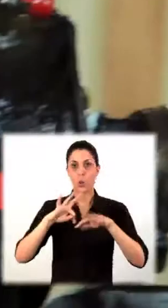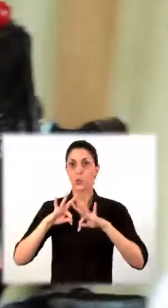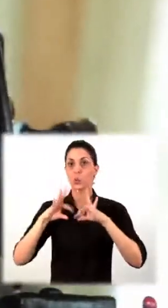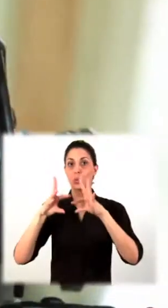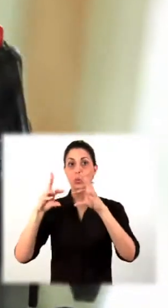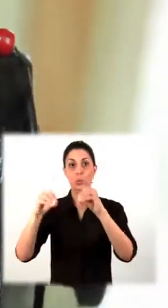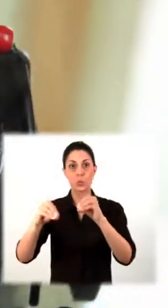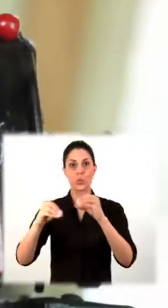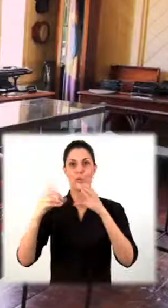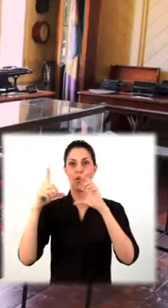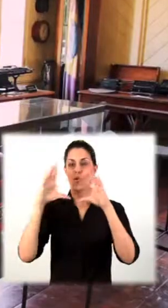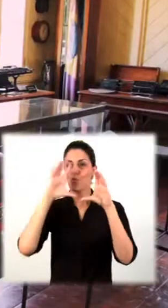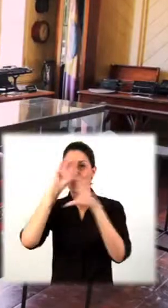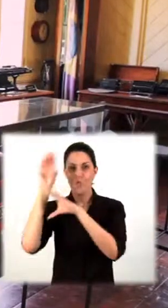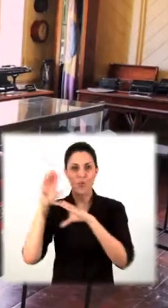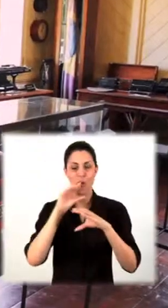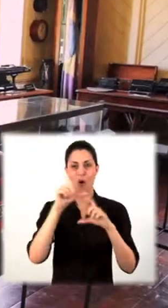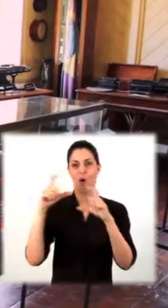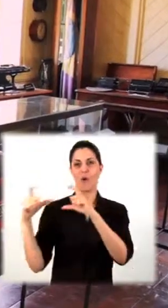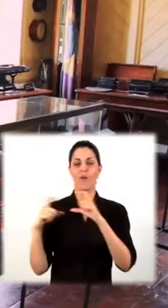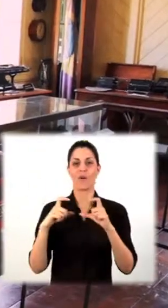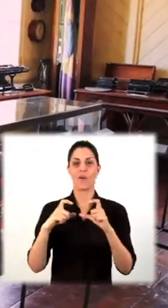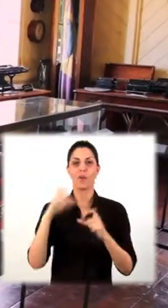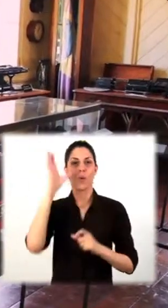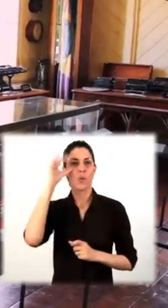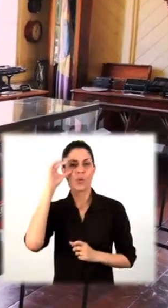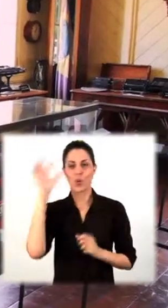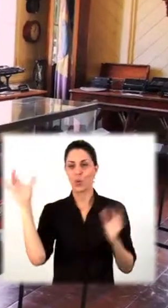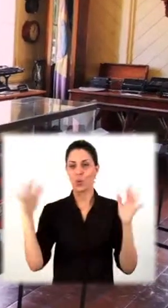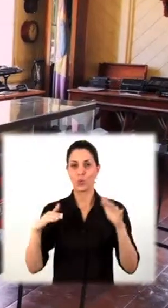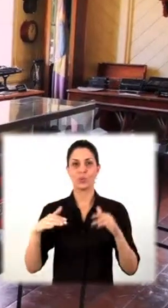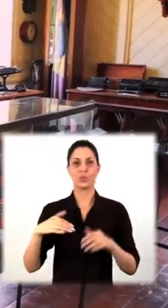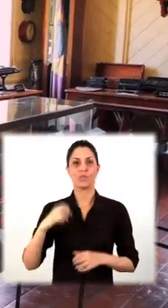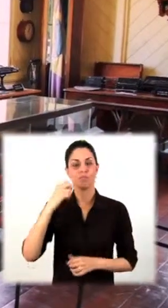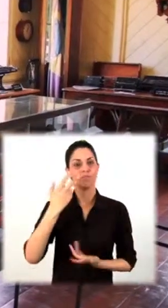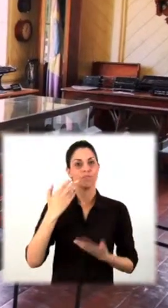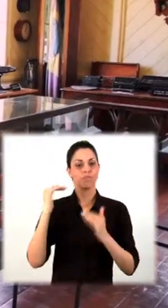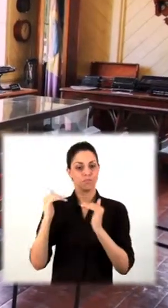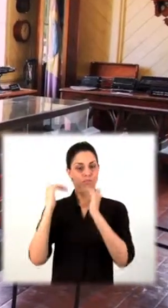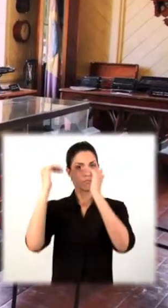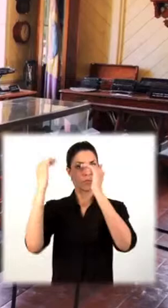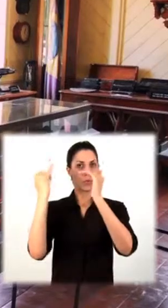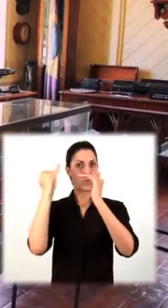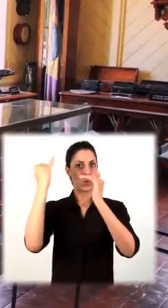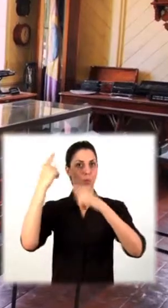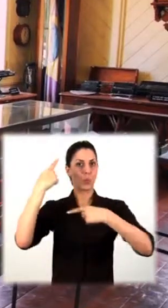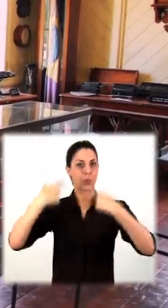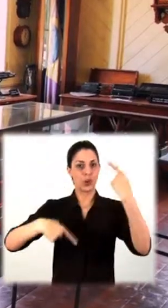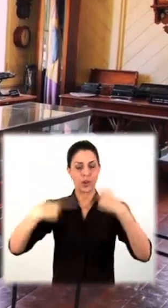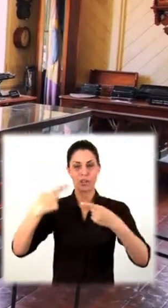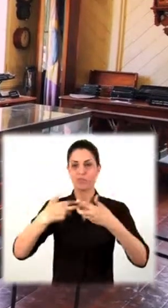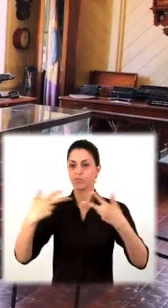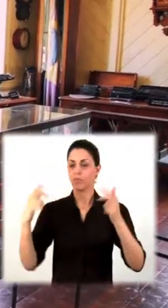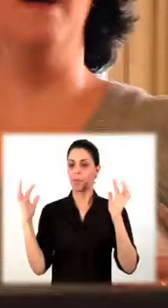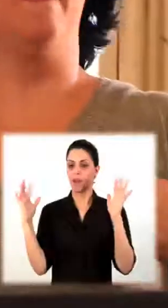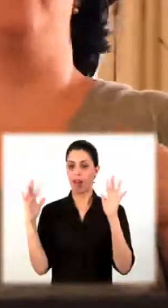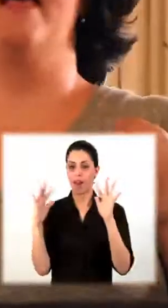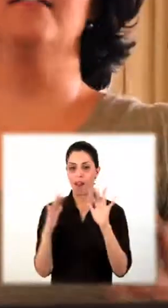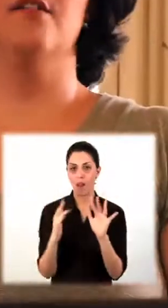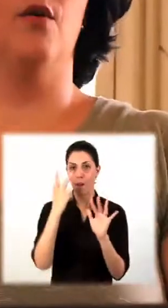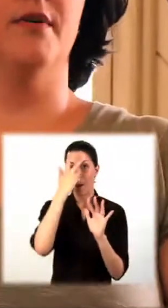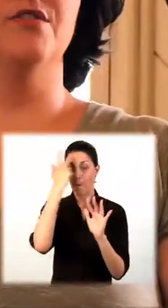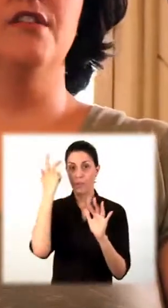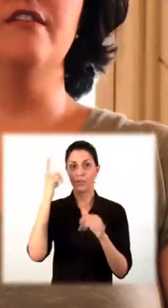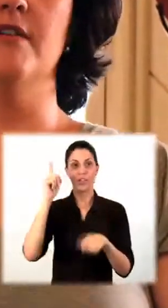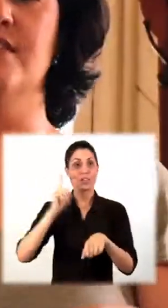lá, fotógrafos, curiosos, convidados, autoridades, para esse lançamento, para essa inauguração